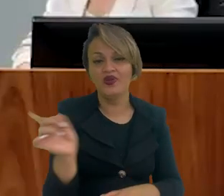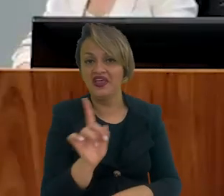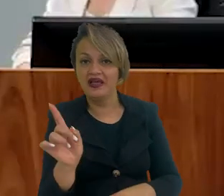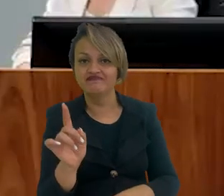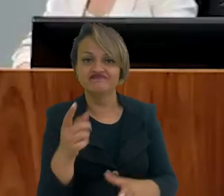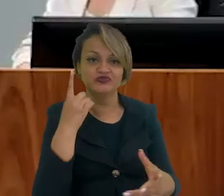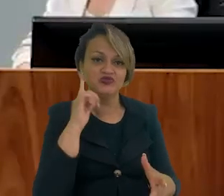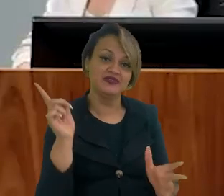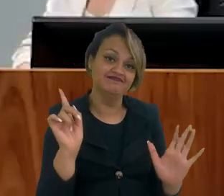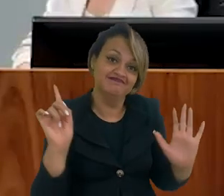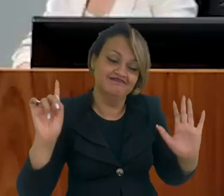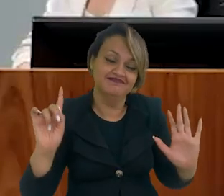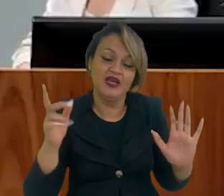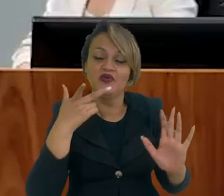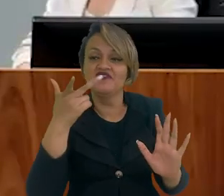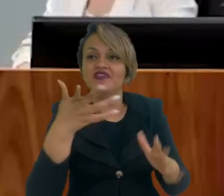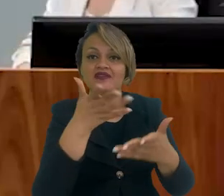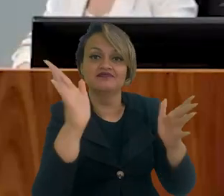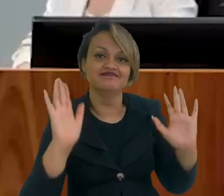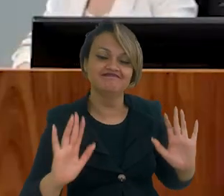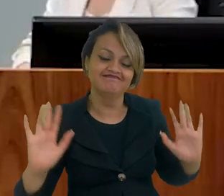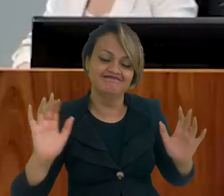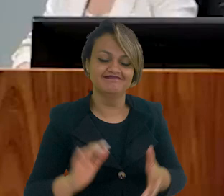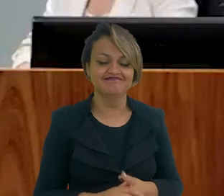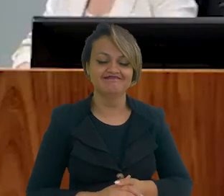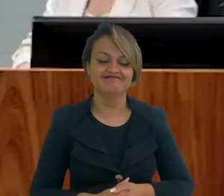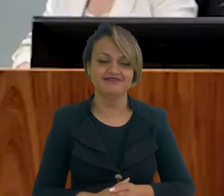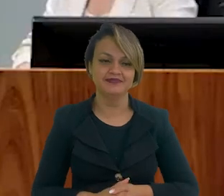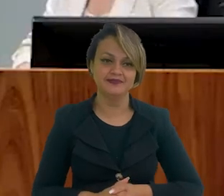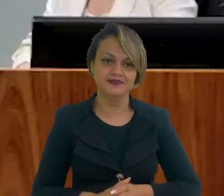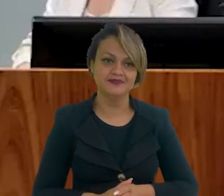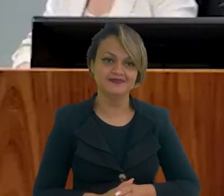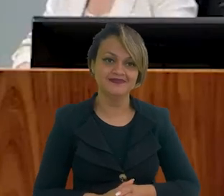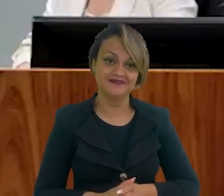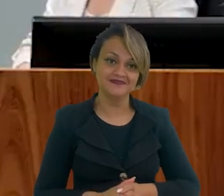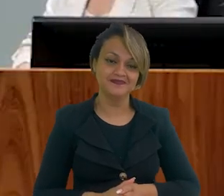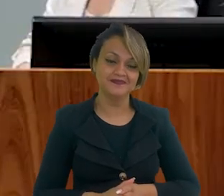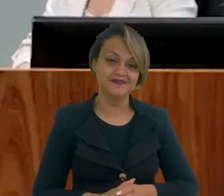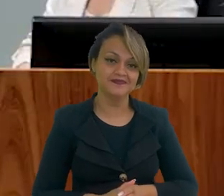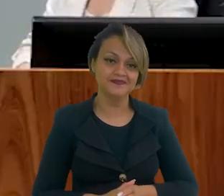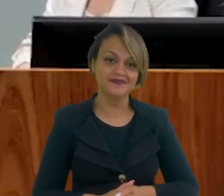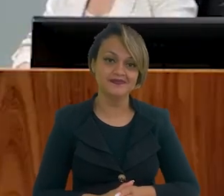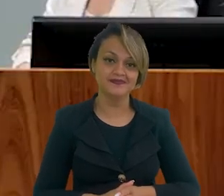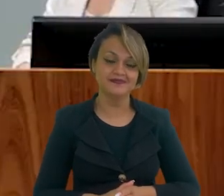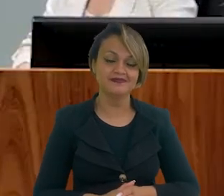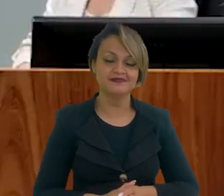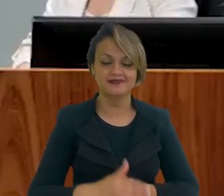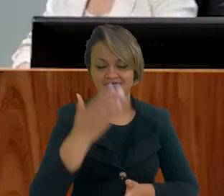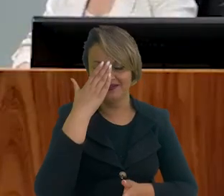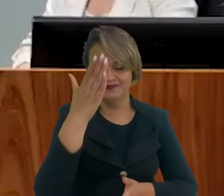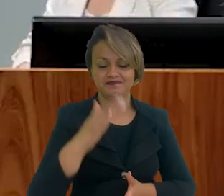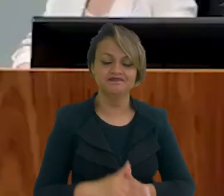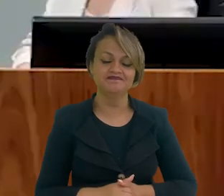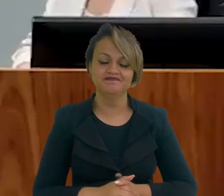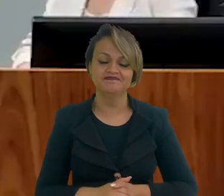mas eu não essa afirmação eu não sei ratifica-la ou fundamental é uma afirmação